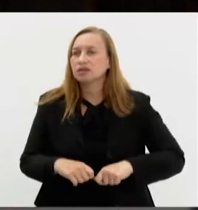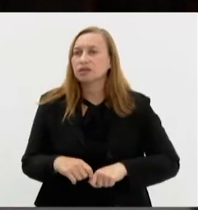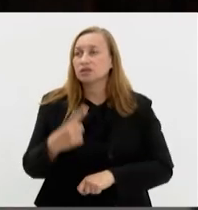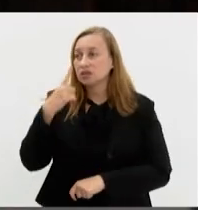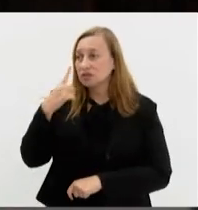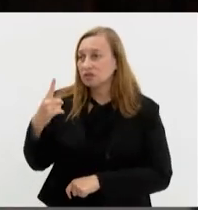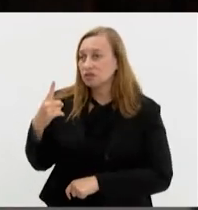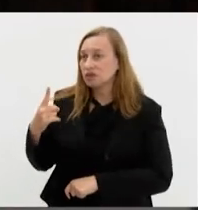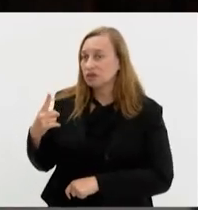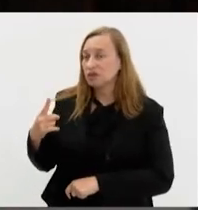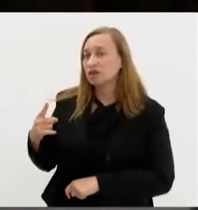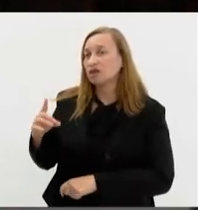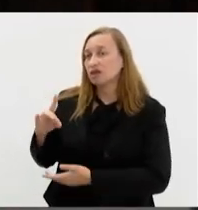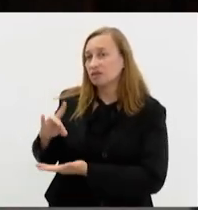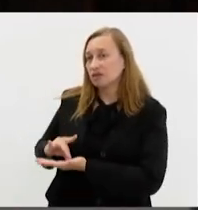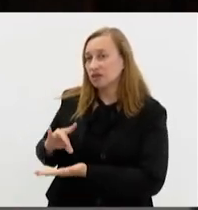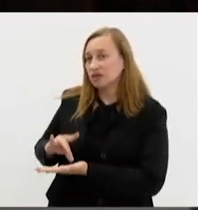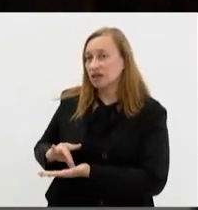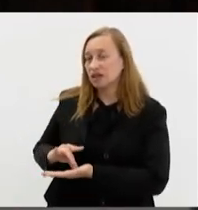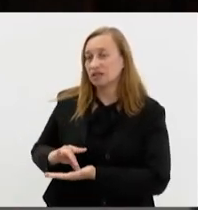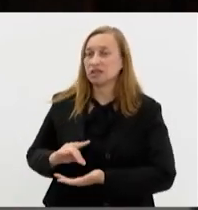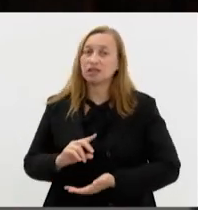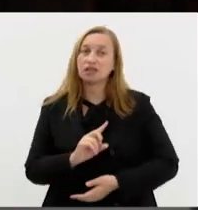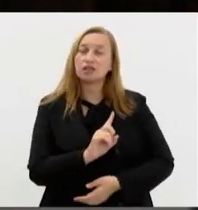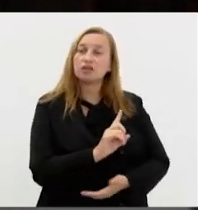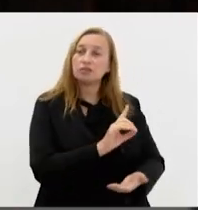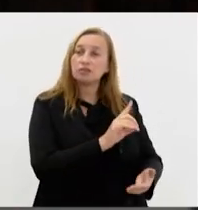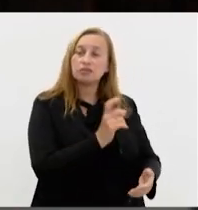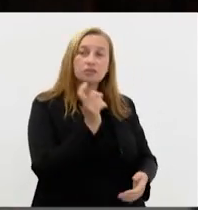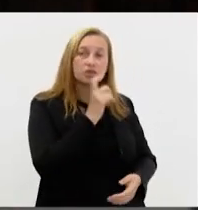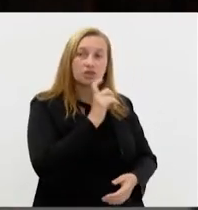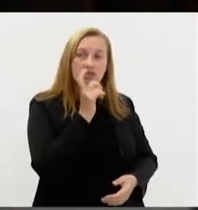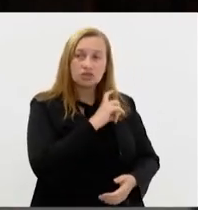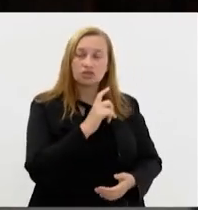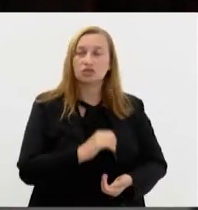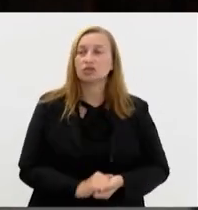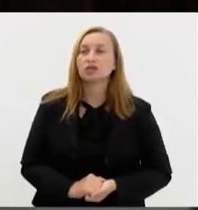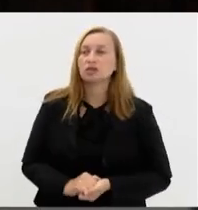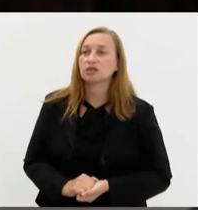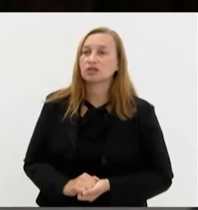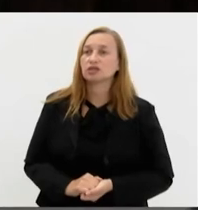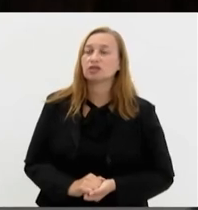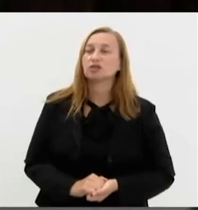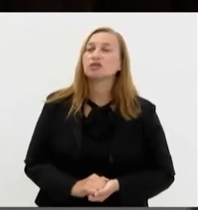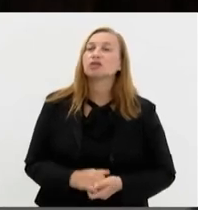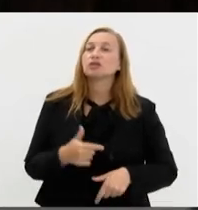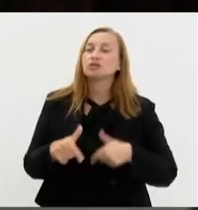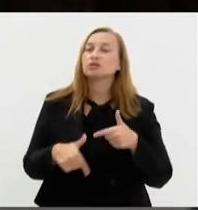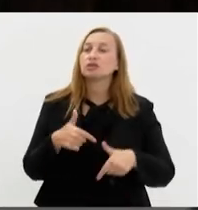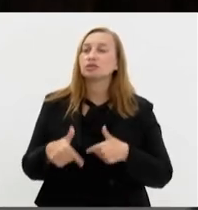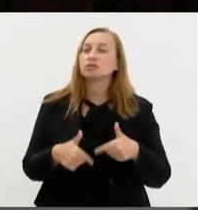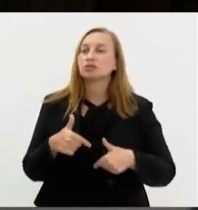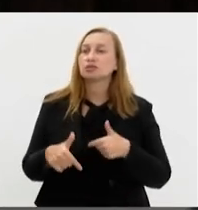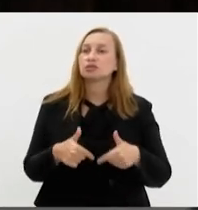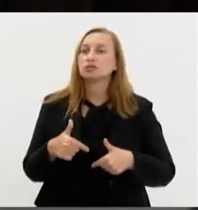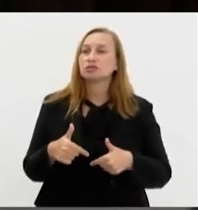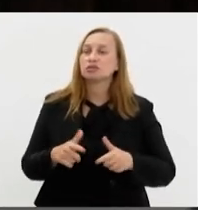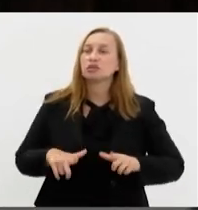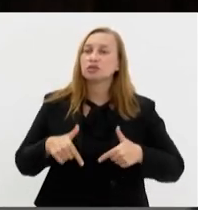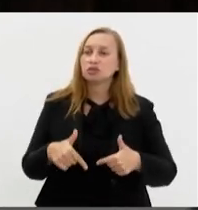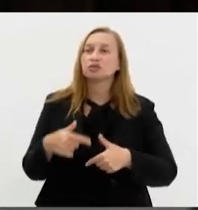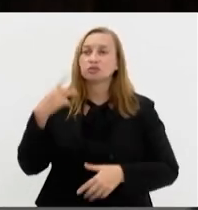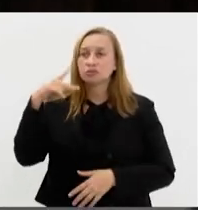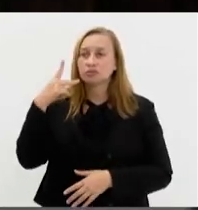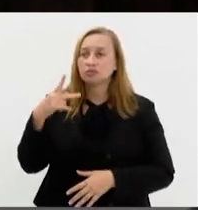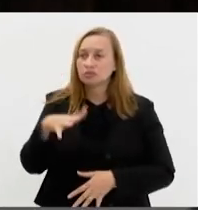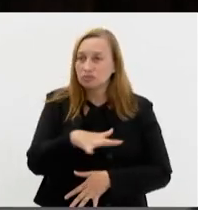verdade daquilo que não é o que culminaria na perda do necessário referencial ao exercício da ação política no ambiente